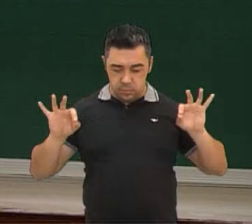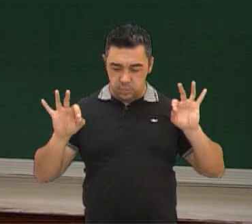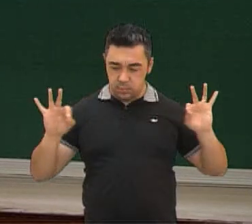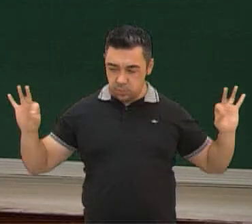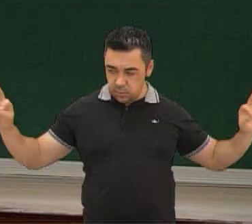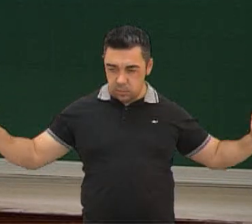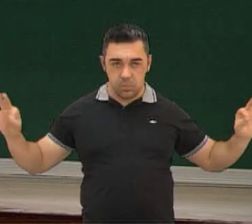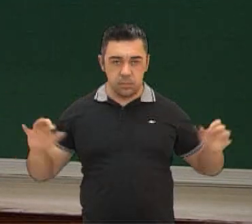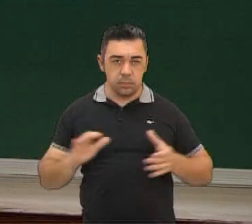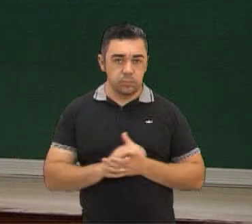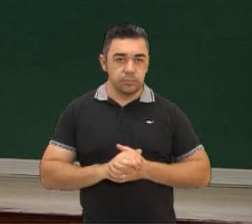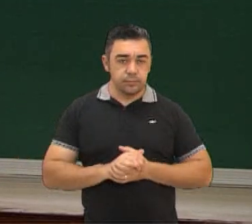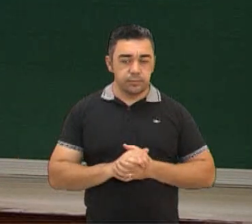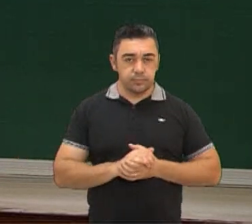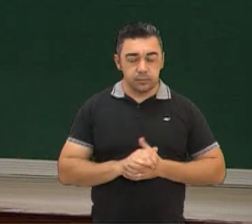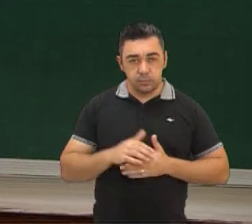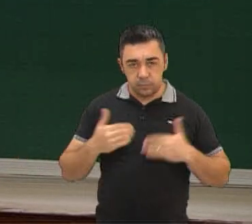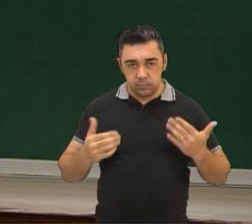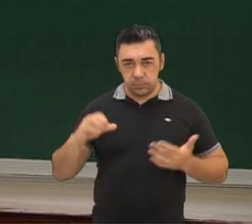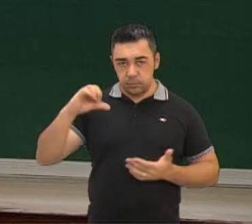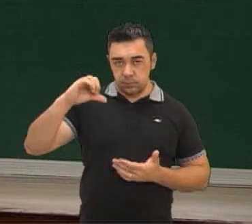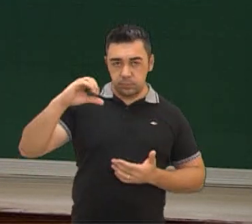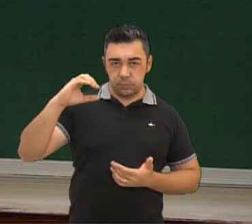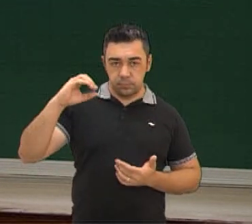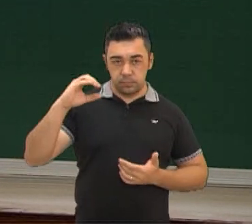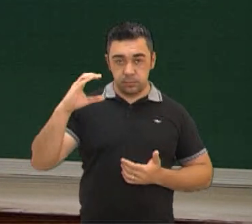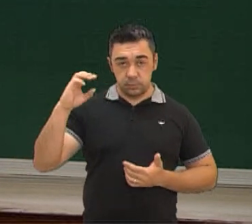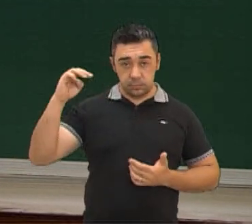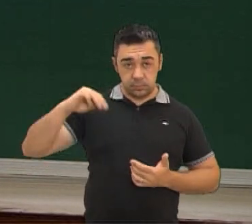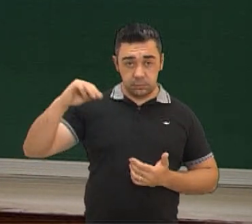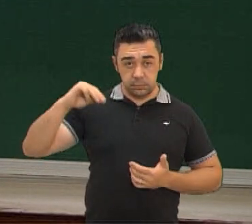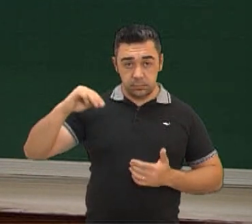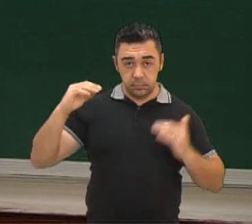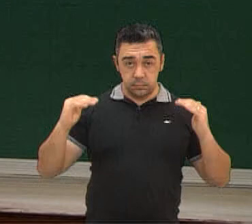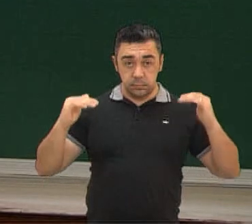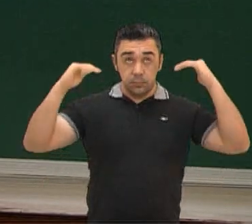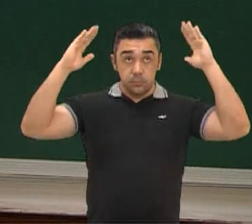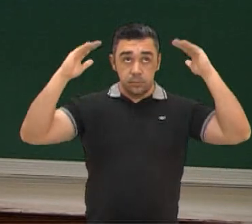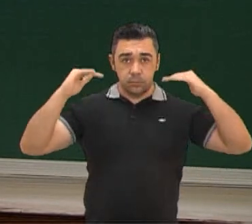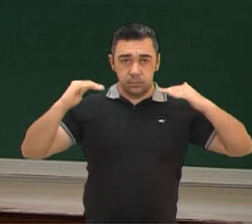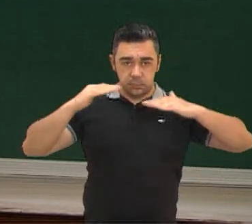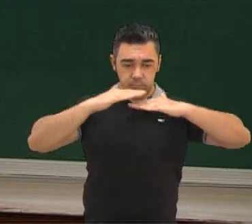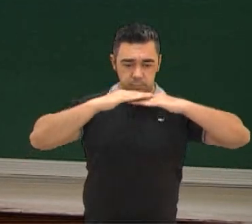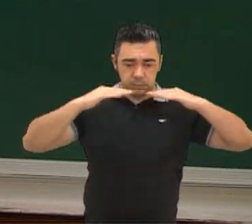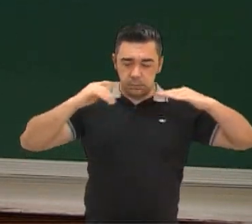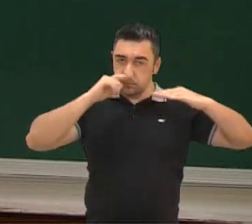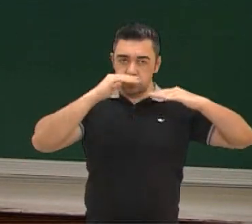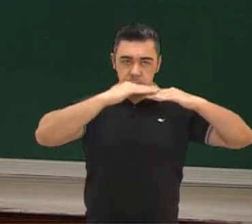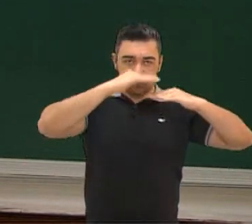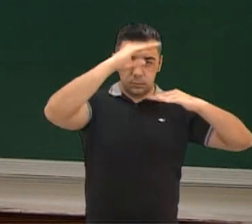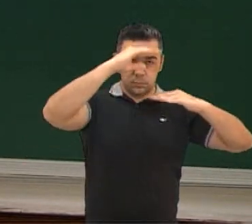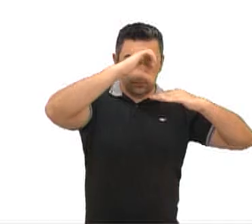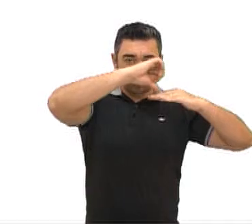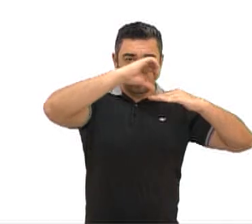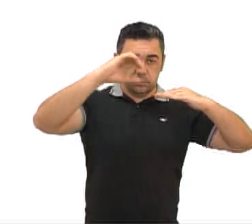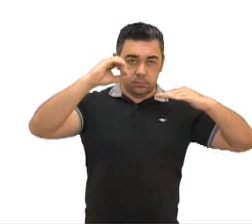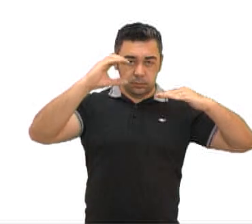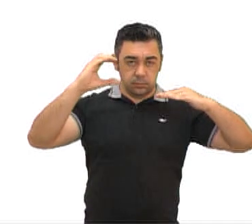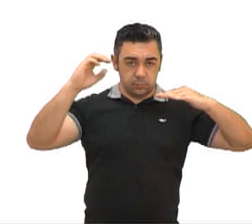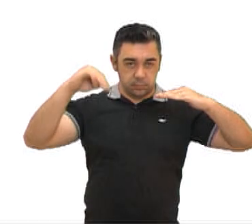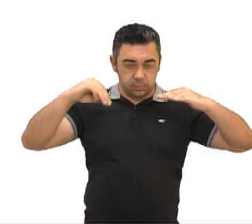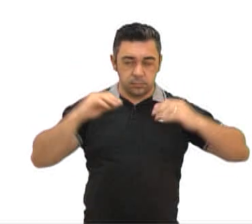piscina. Então, esses 90 centímetros são a partir da água para o alto, certo?